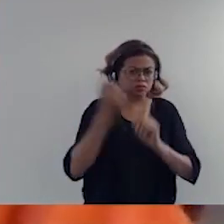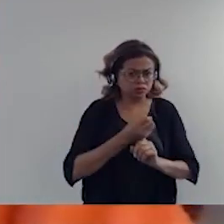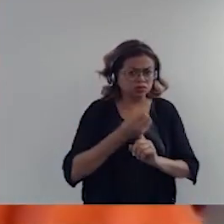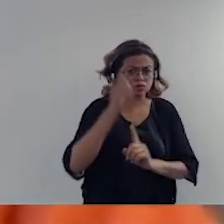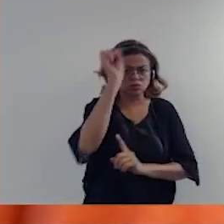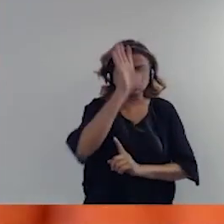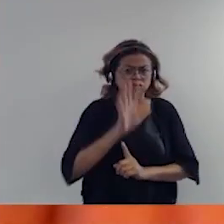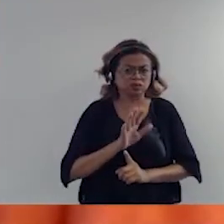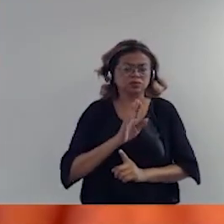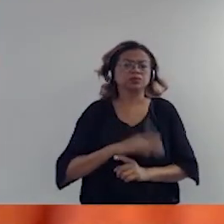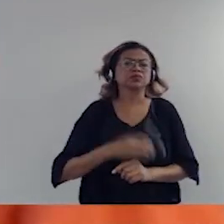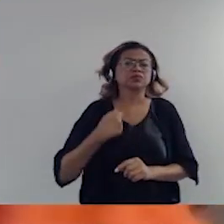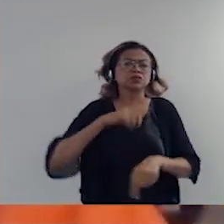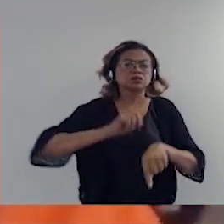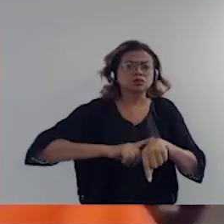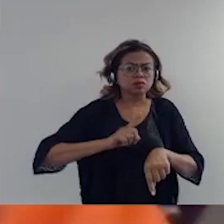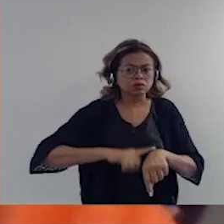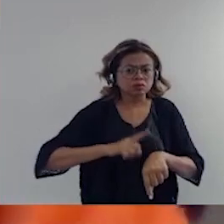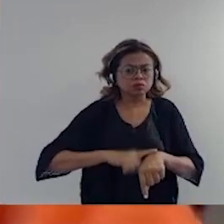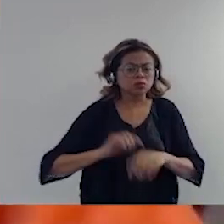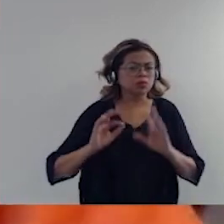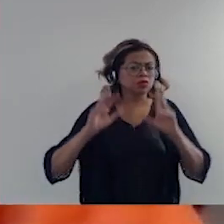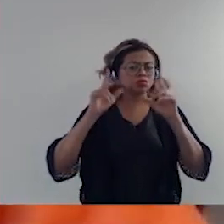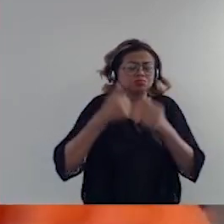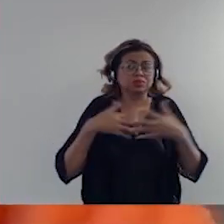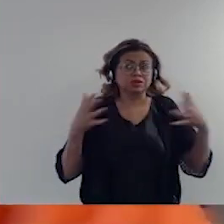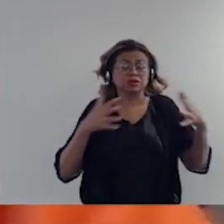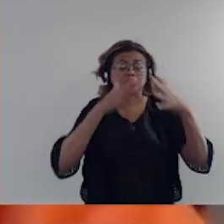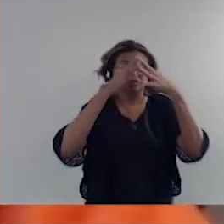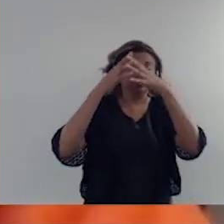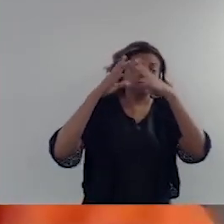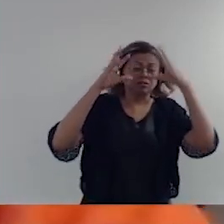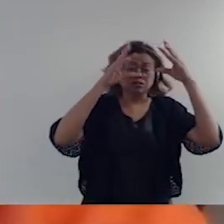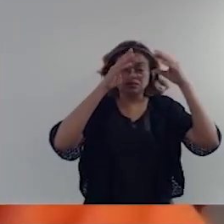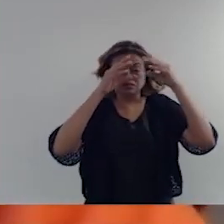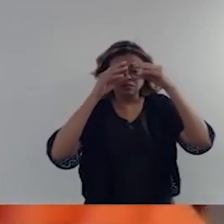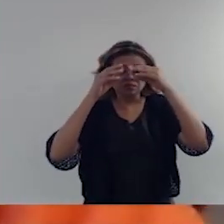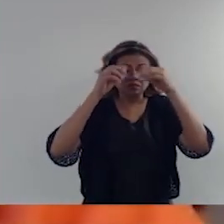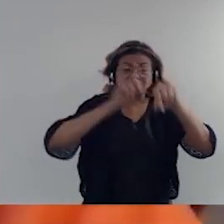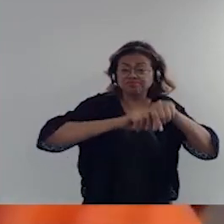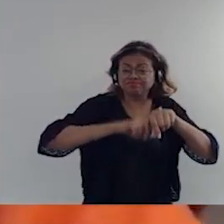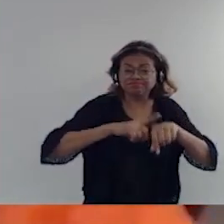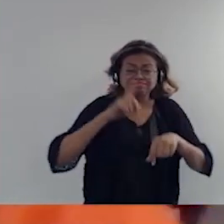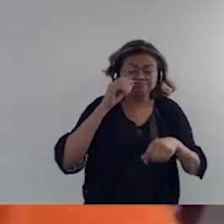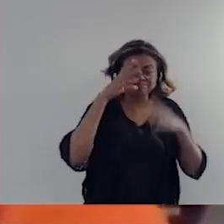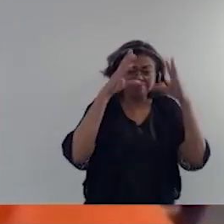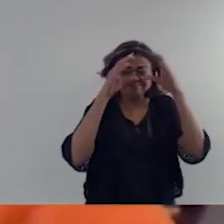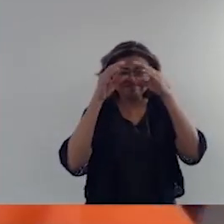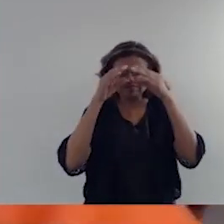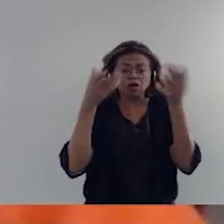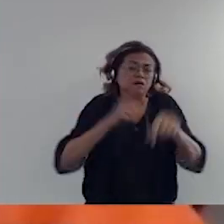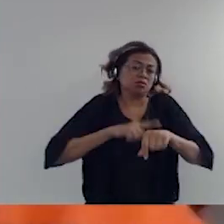o Brasil, nesse momento turvo que a gente passa.